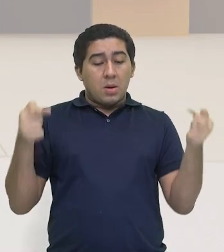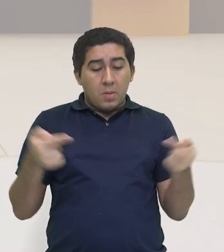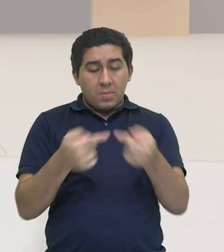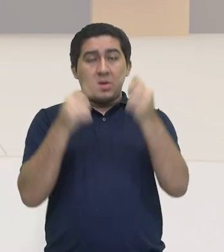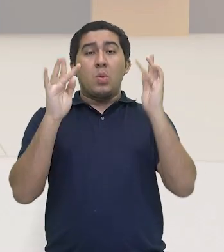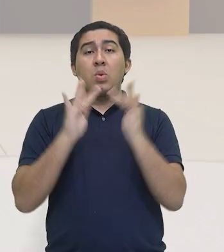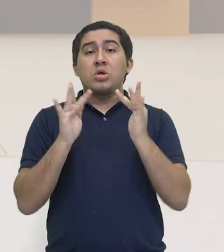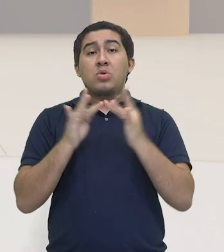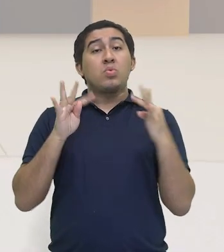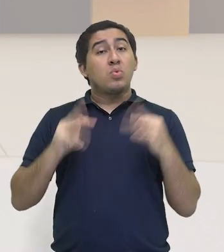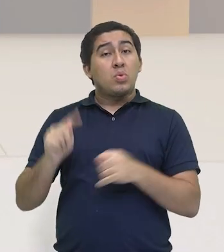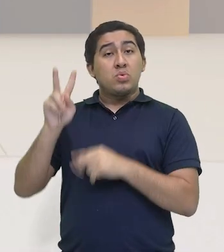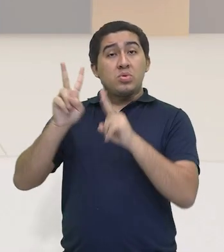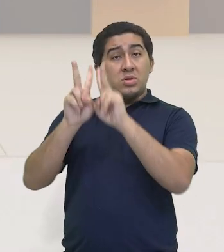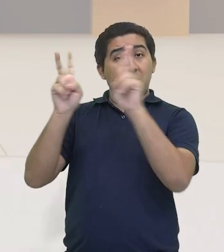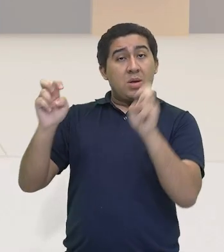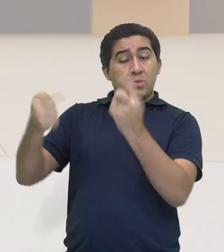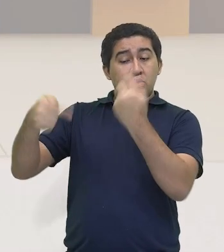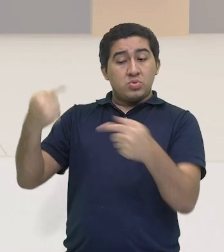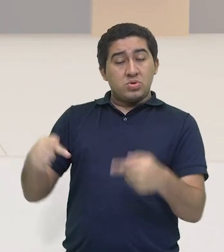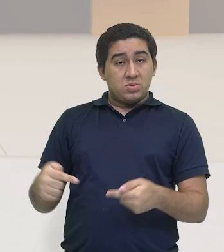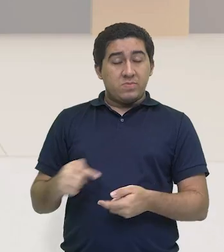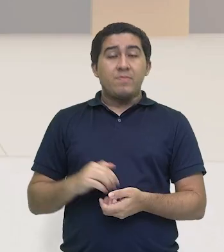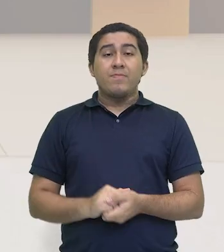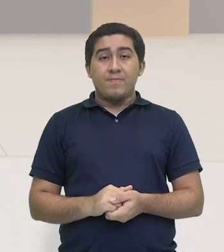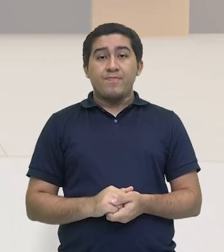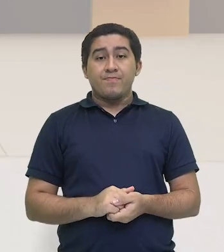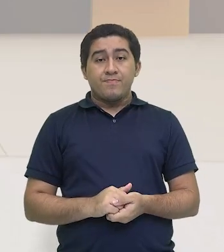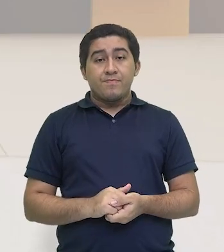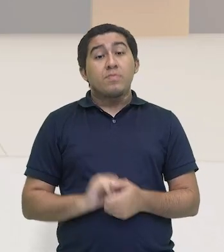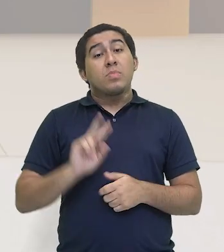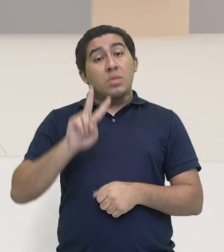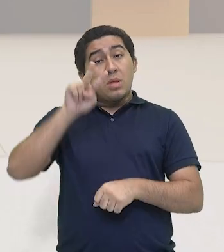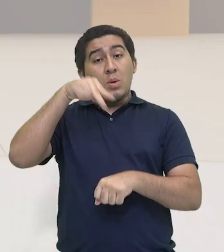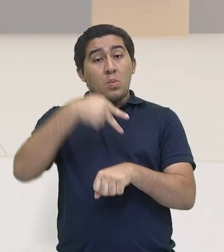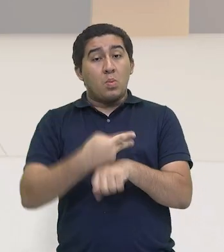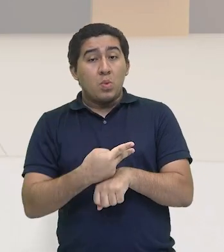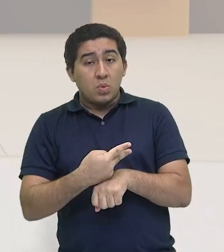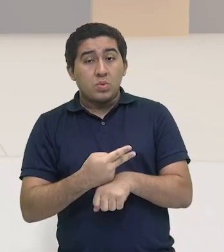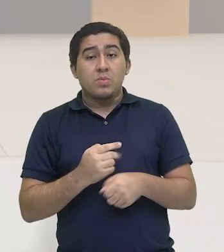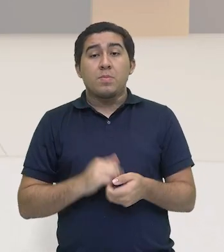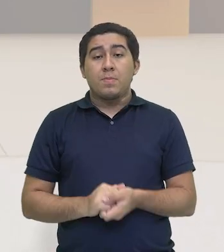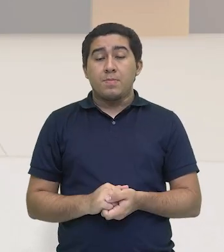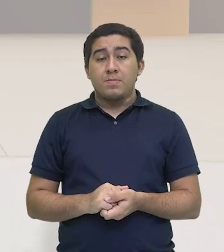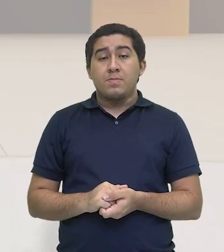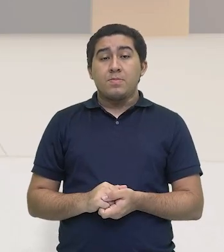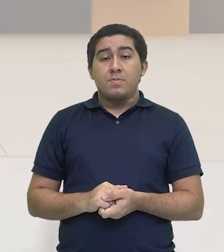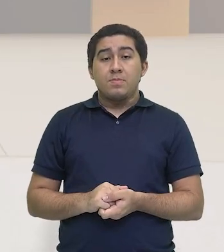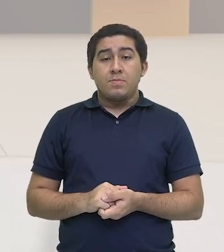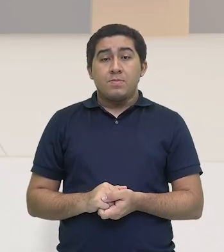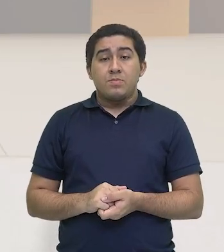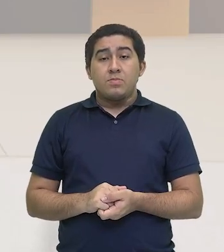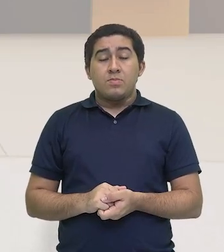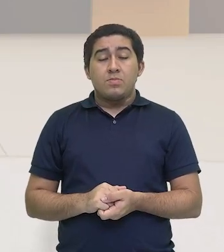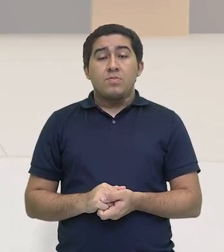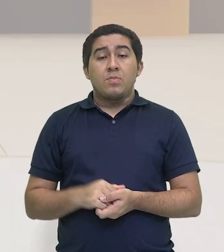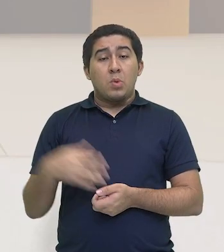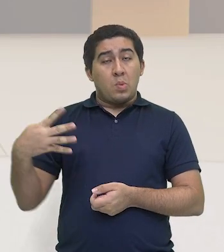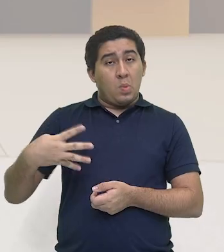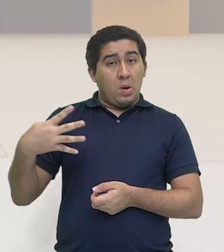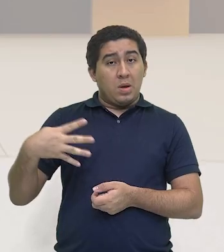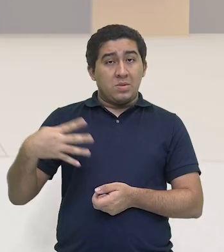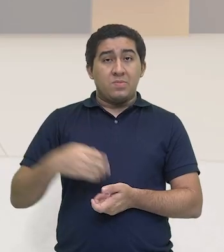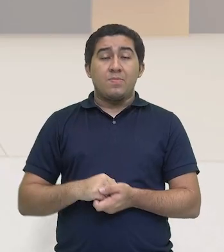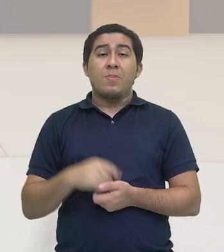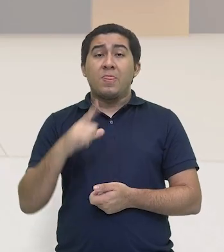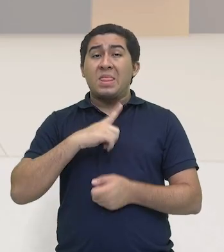conexão com aquilo que está sendo abordado no documentário. Depois a gente pensa quais elementos participarão e há